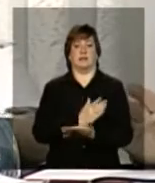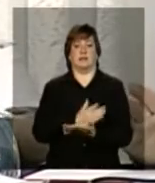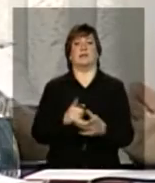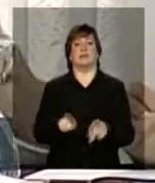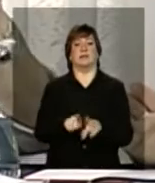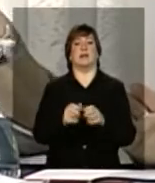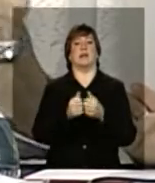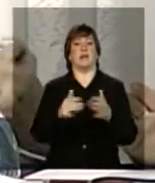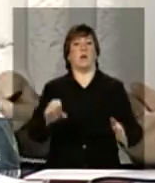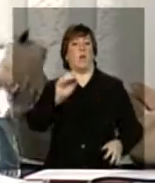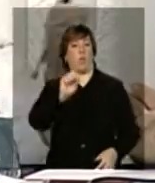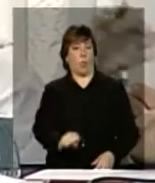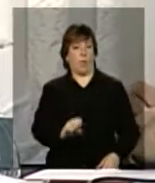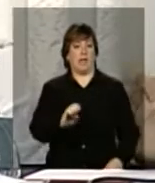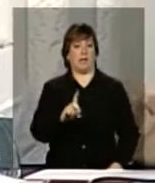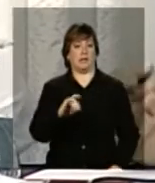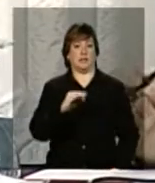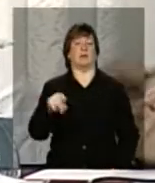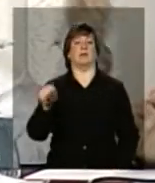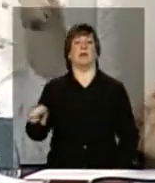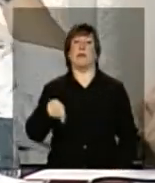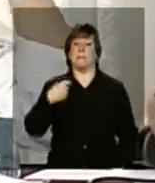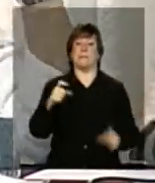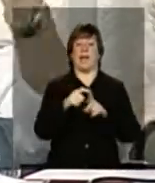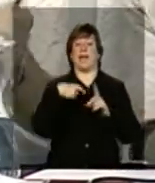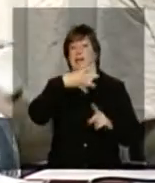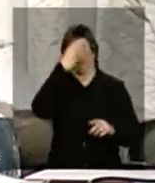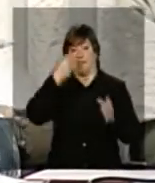abrimos a 8ª edição.